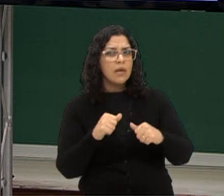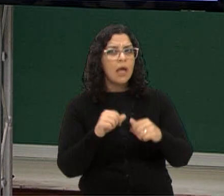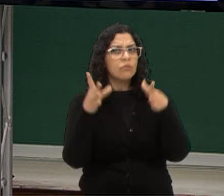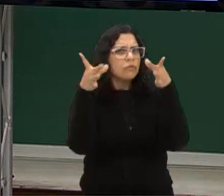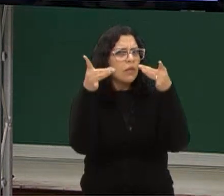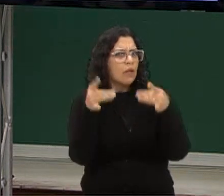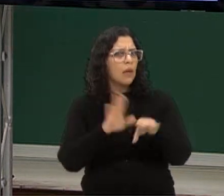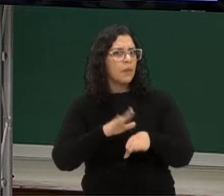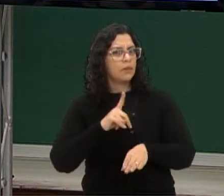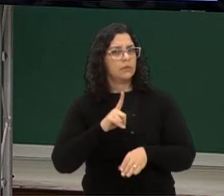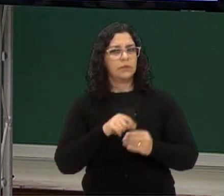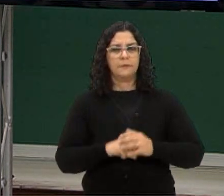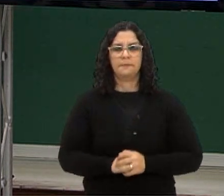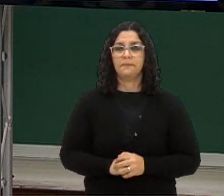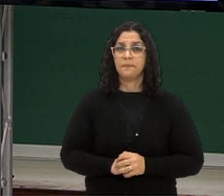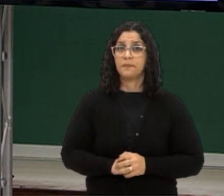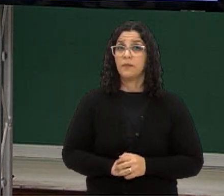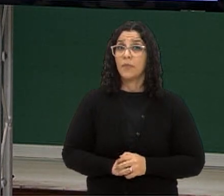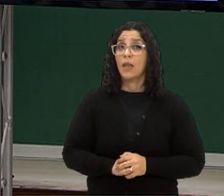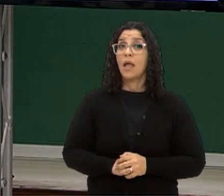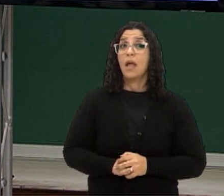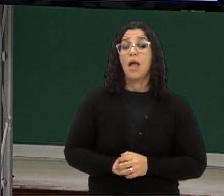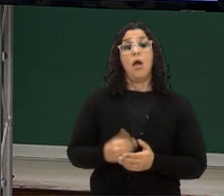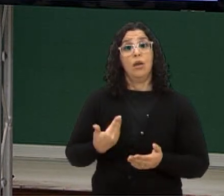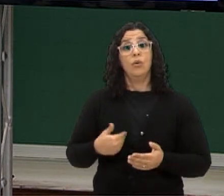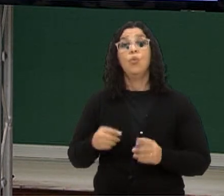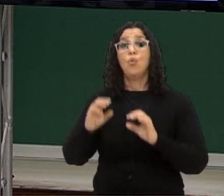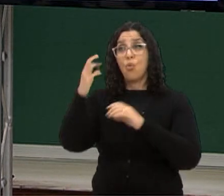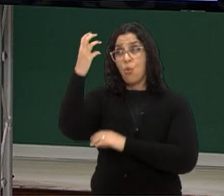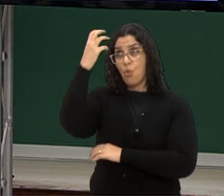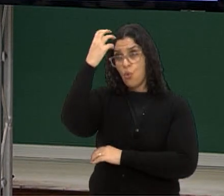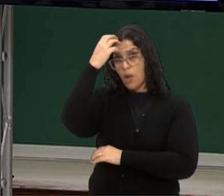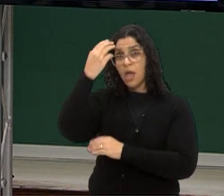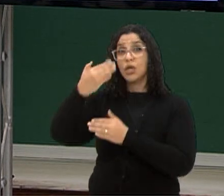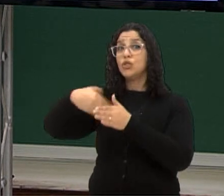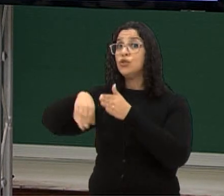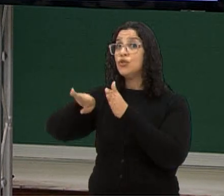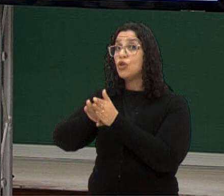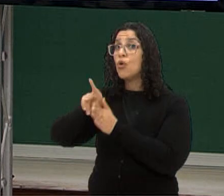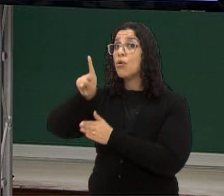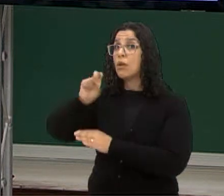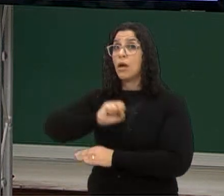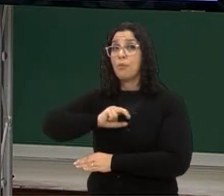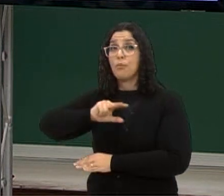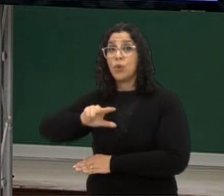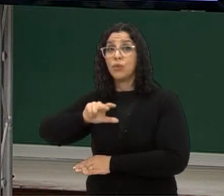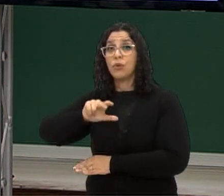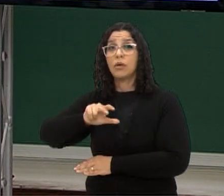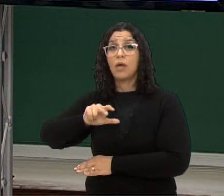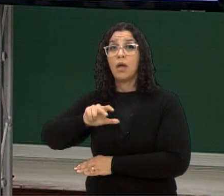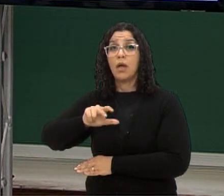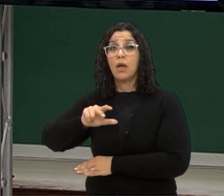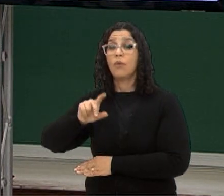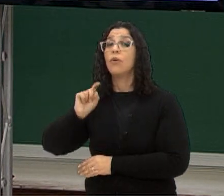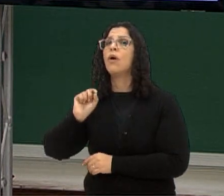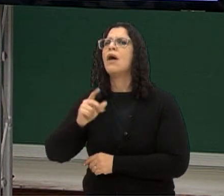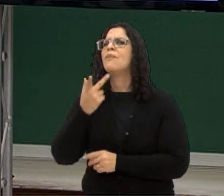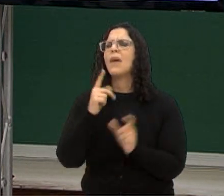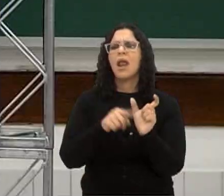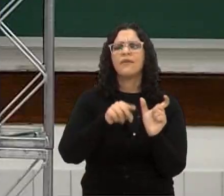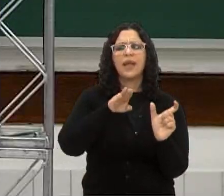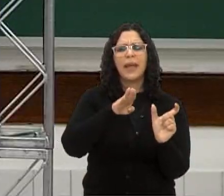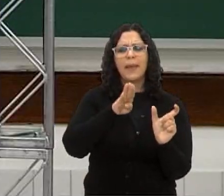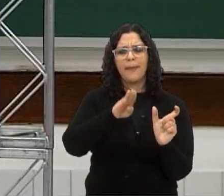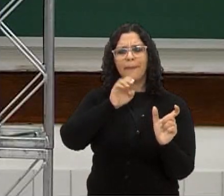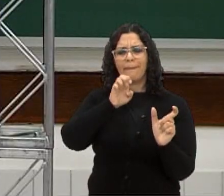mais de calma. Com a chegada da corte, eu falei várias vezes a palavra benfeitoria,